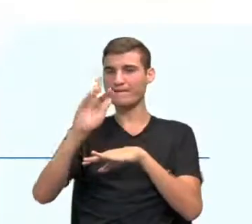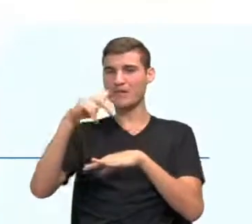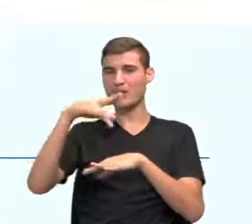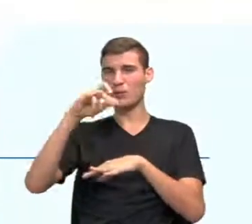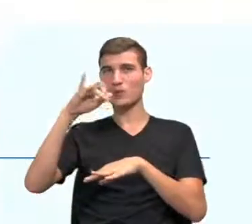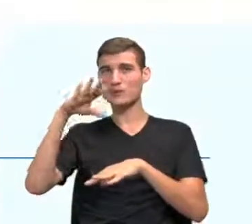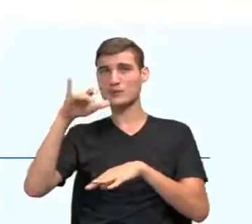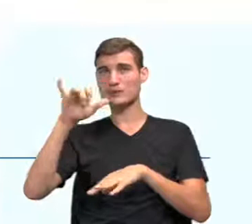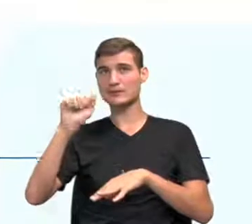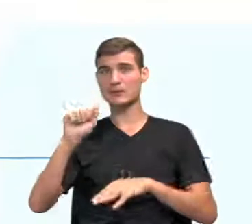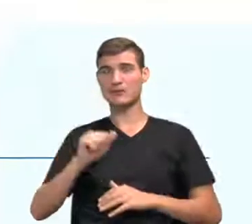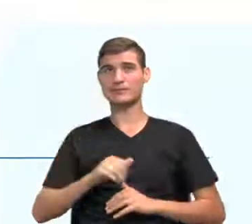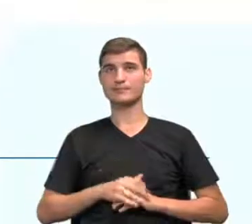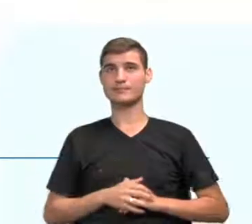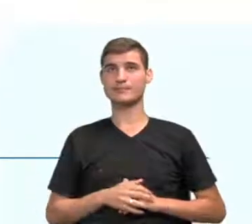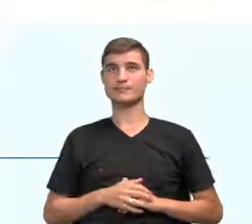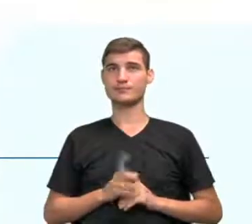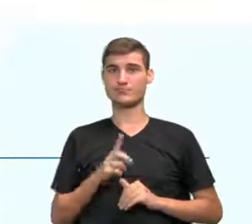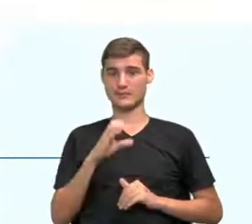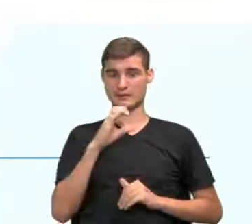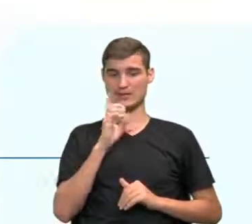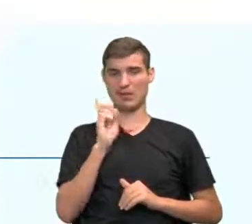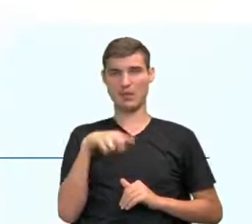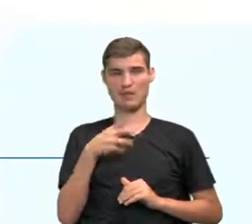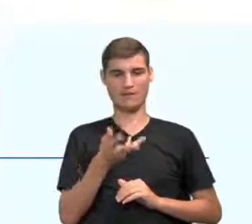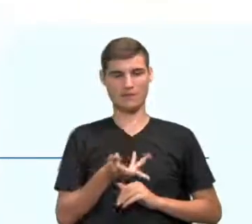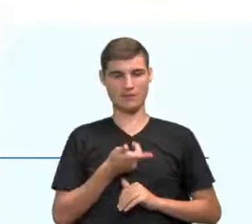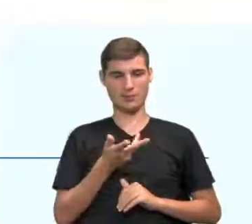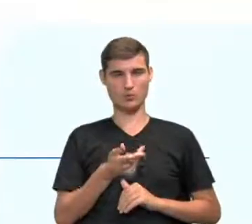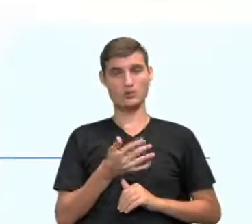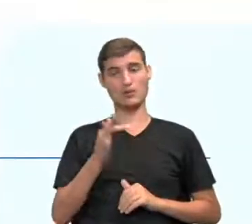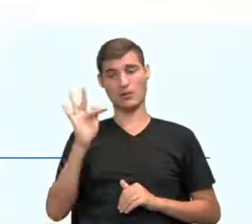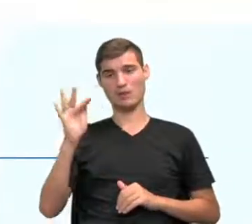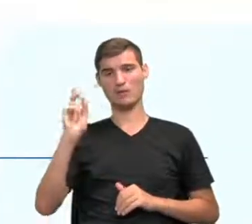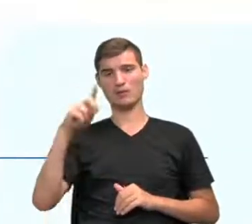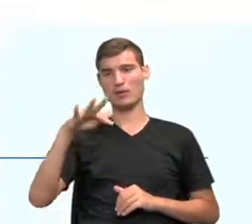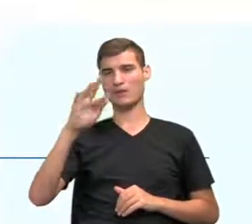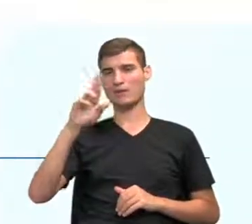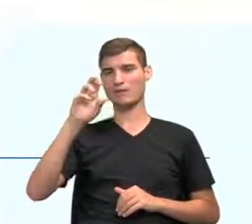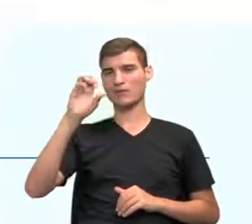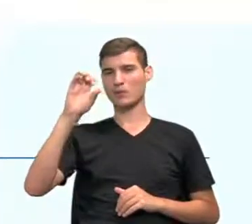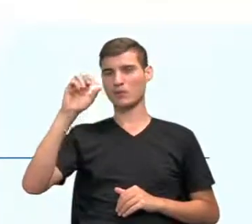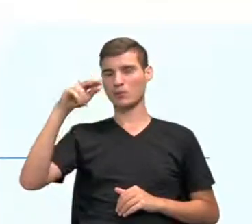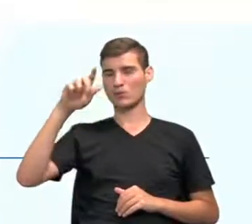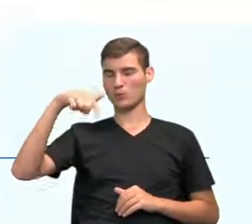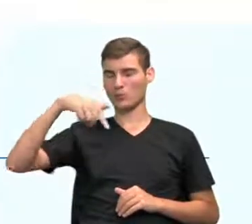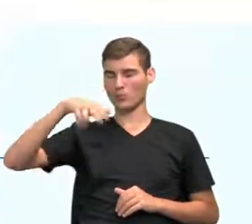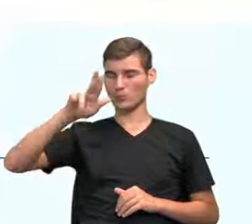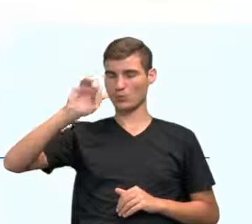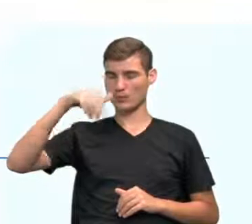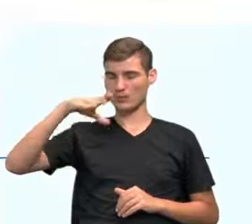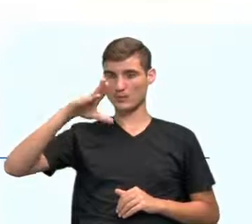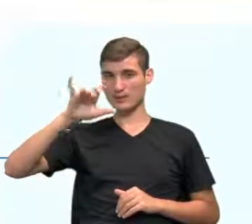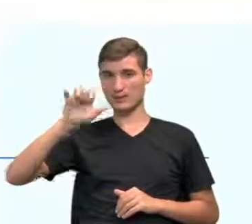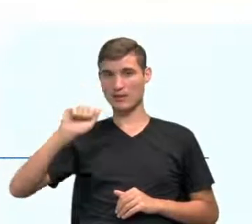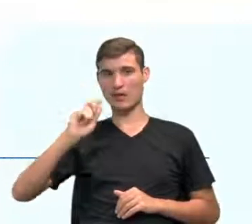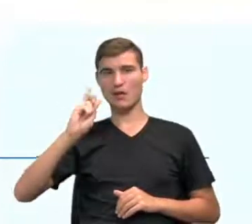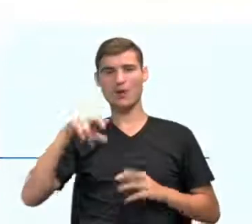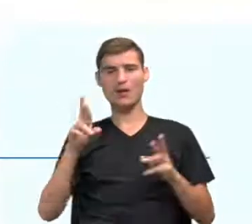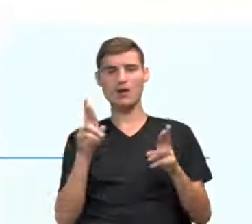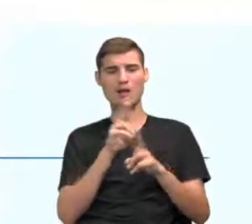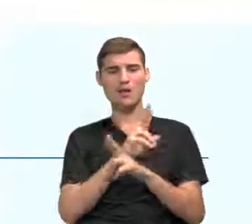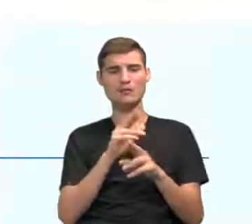relacionado à velocidade e à frequência do sinal. Qual que é, geralmente, a relação entre um e